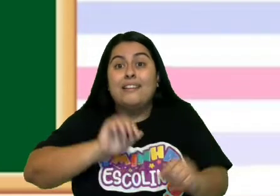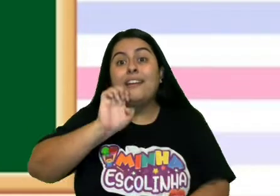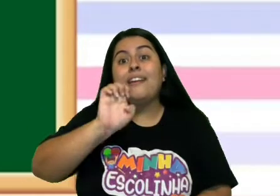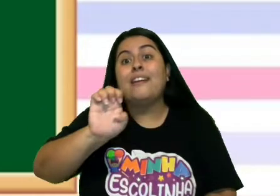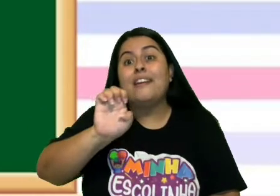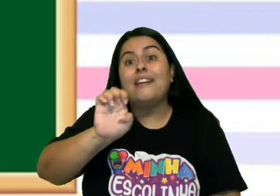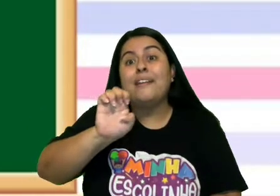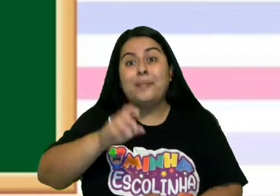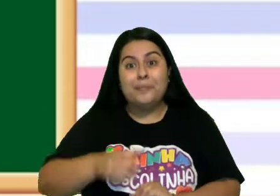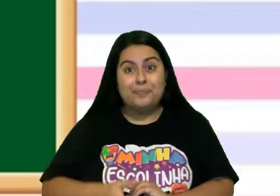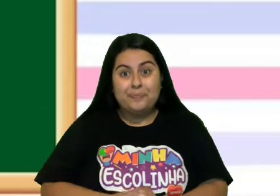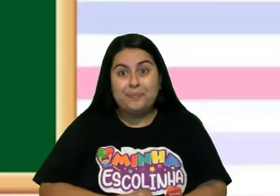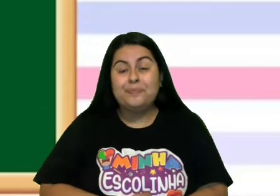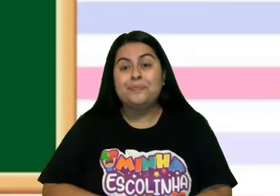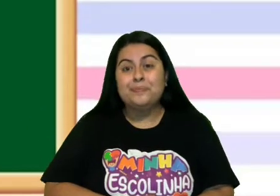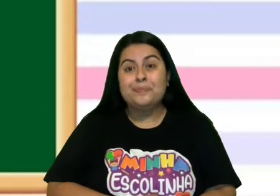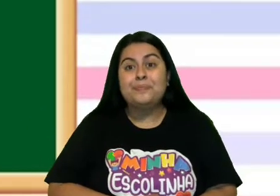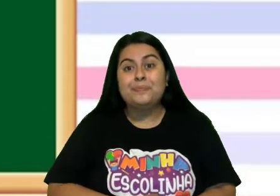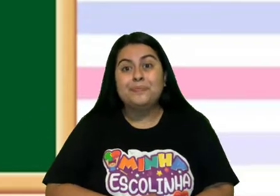letra E